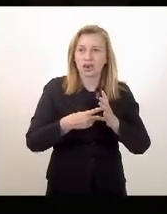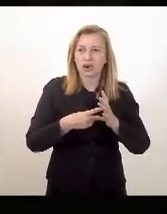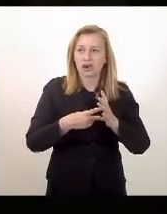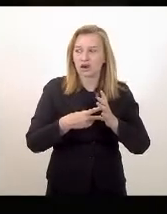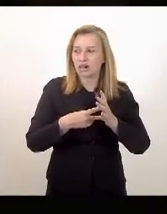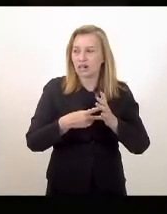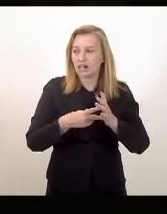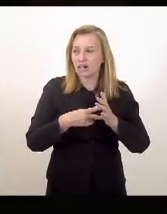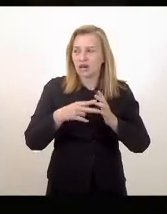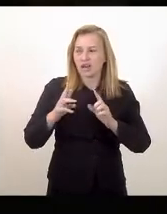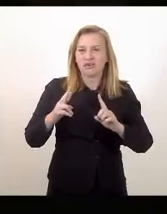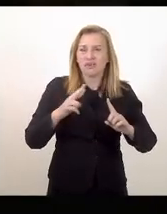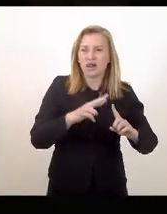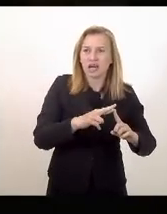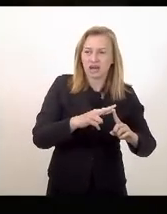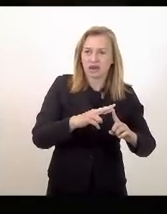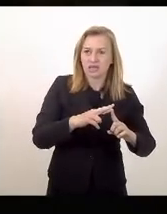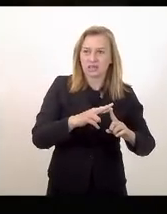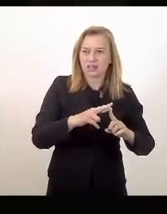procedimentos